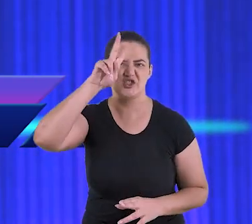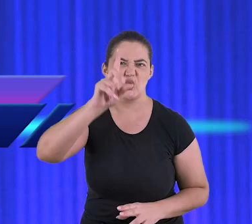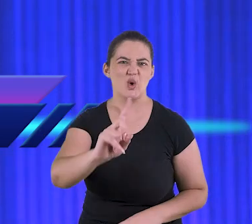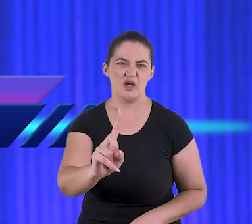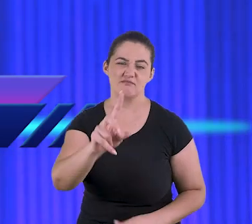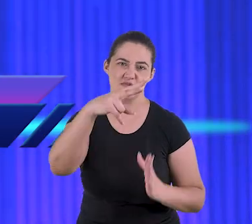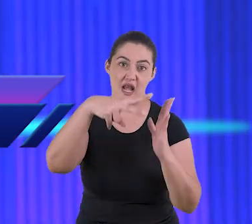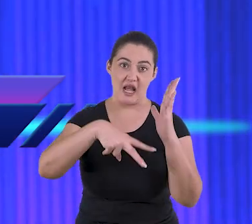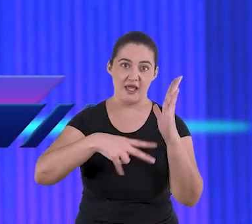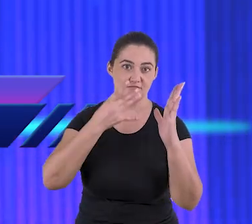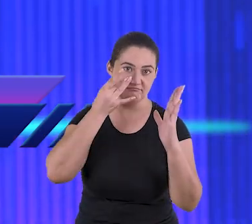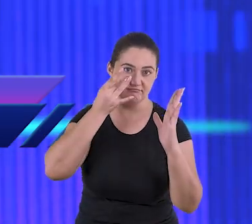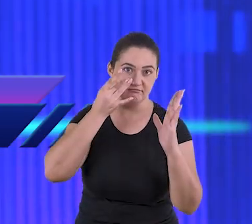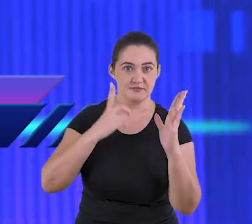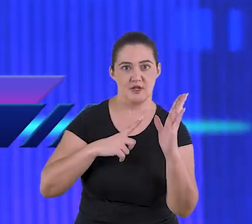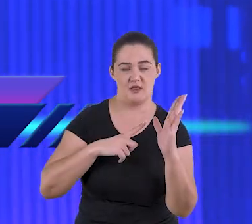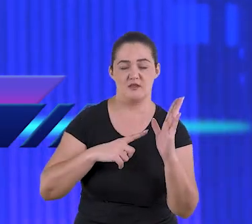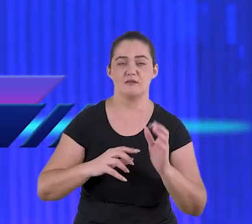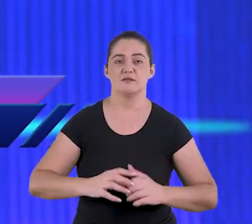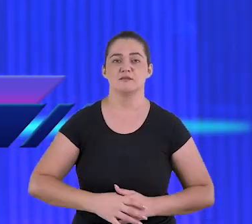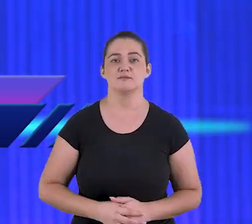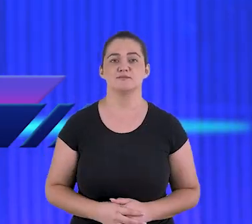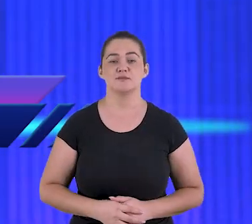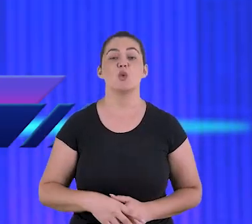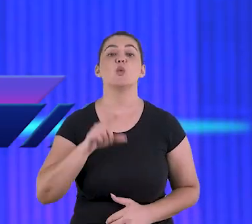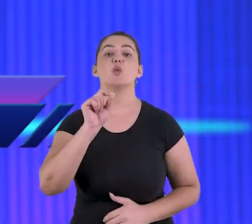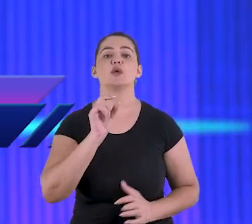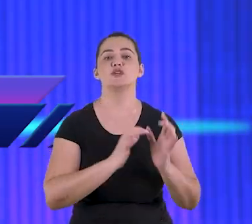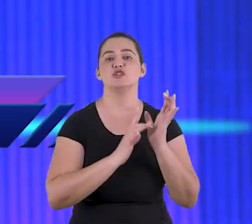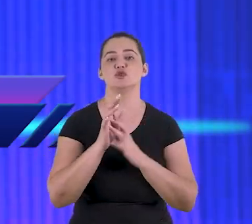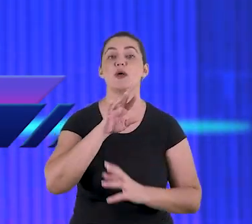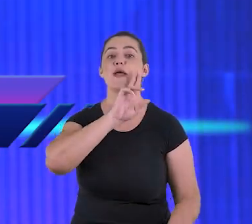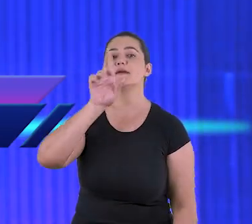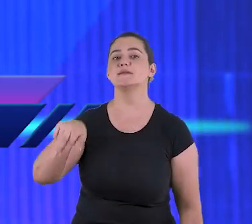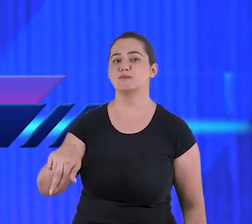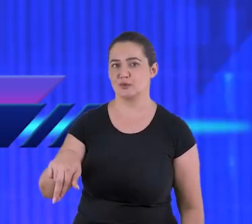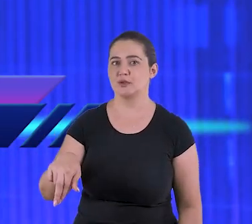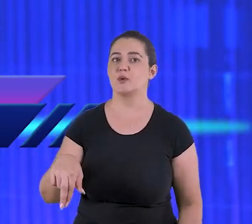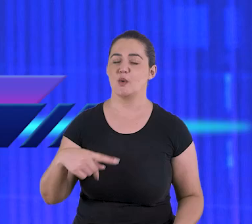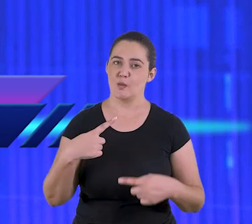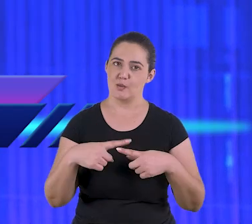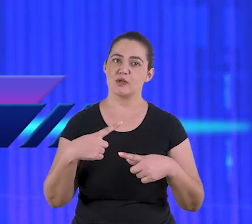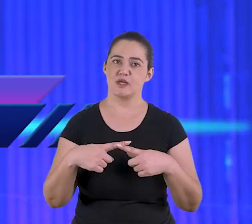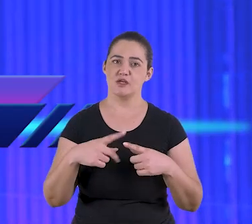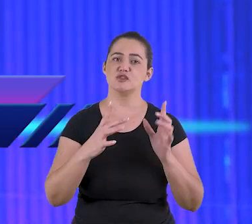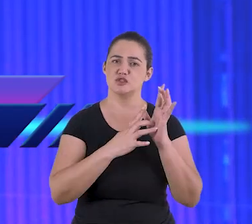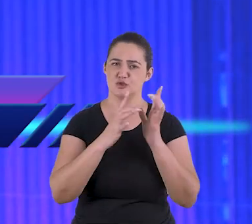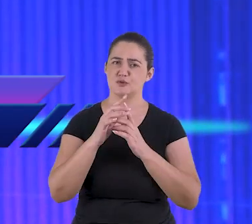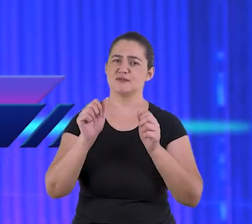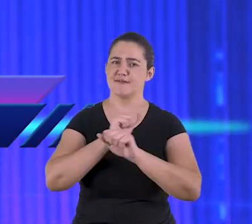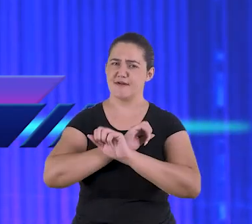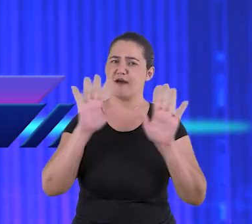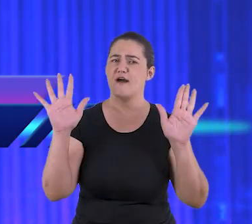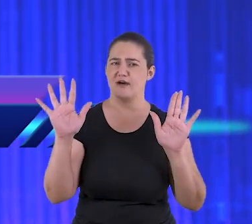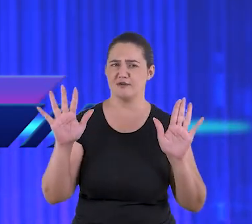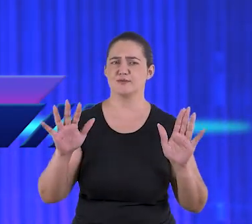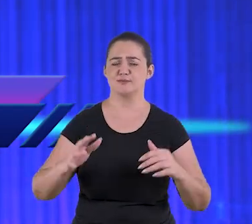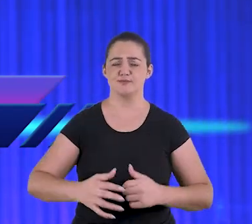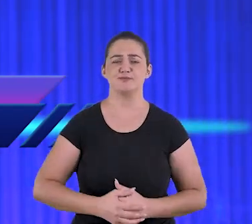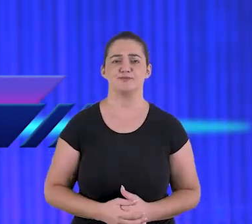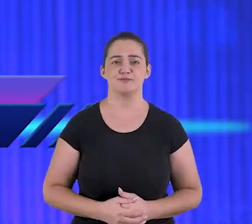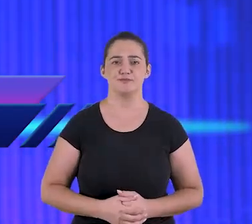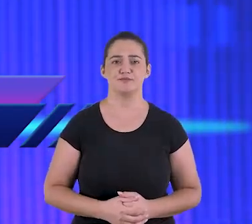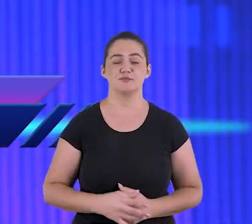gostaria de ler com você, para não apenas contar a história, mas para que você veja exatamente as palavras de